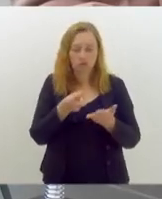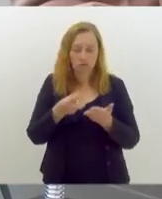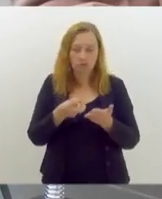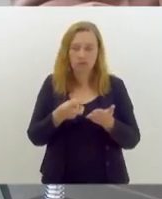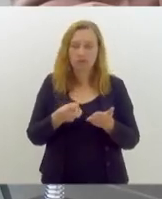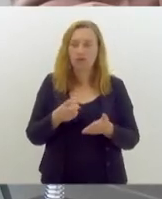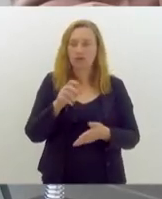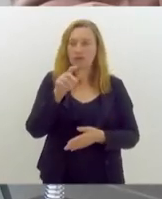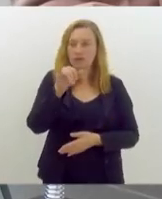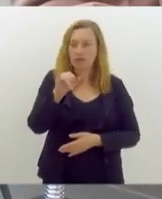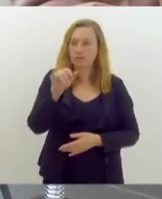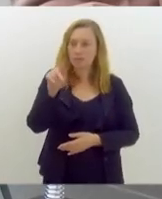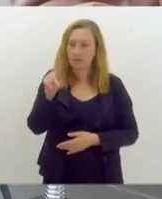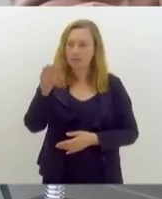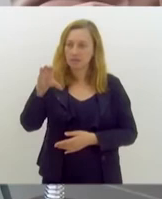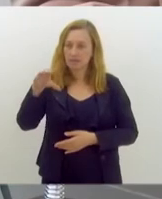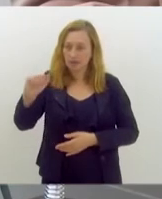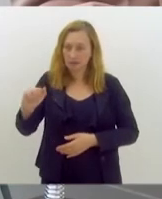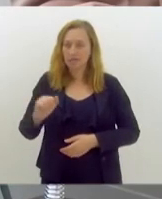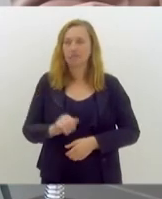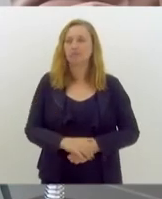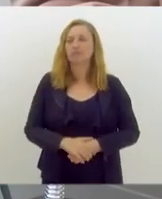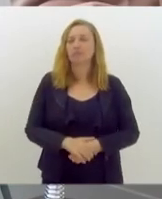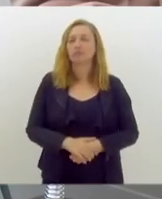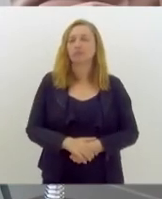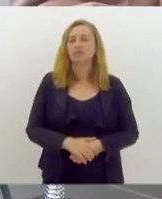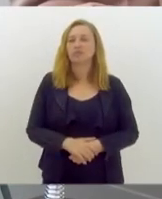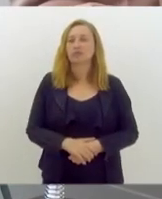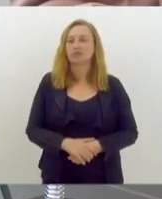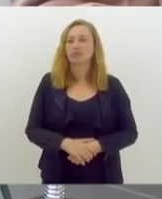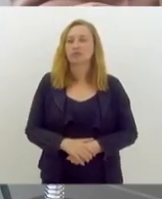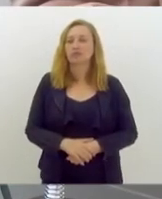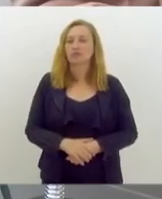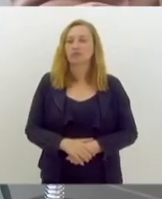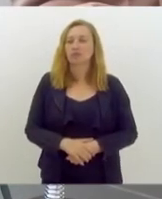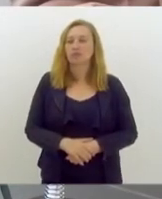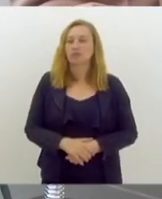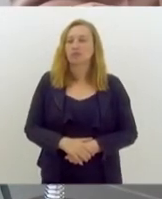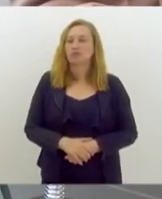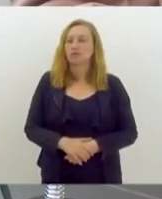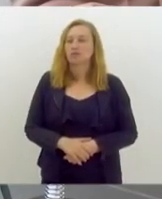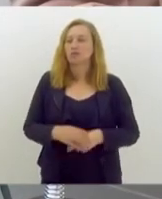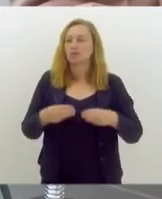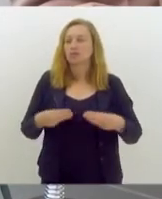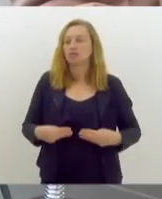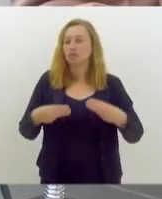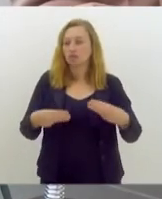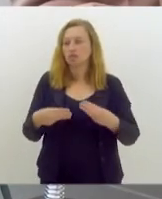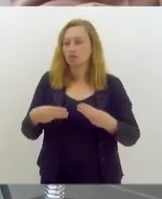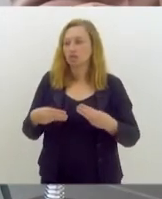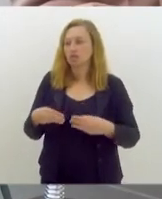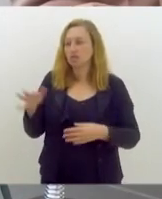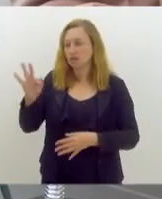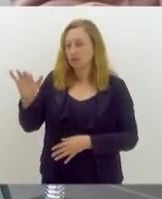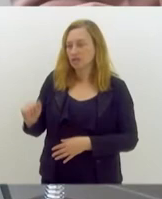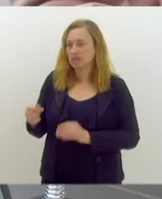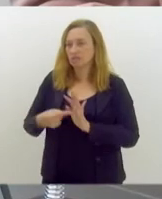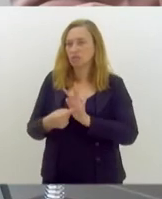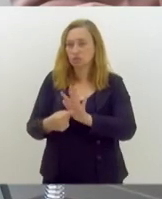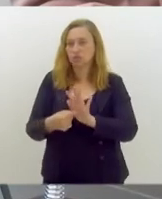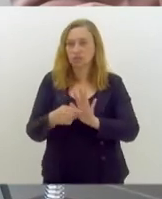o IPCA né e na simulação que a fazenda entregou a CPI claramente mostra